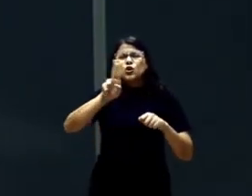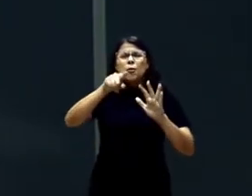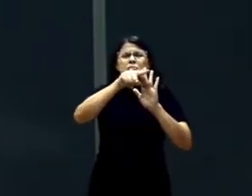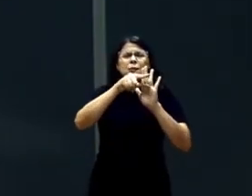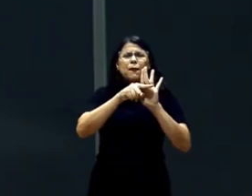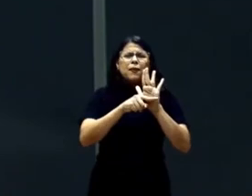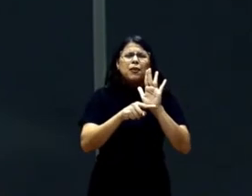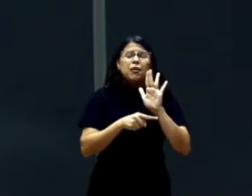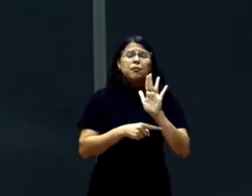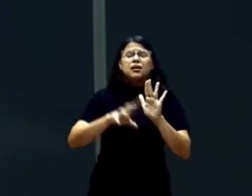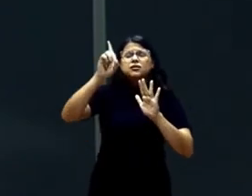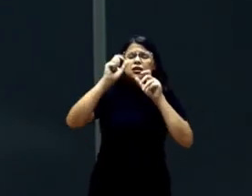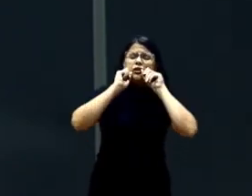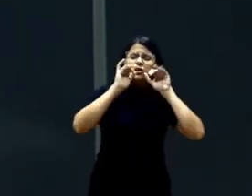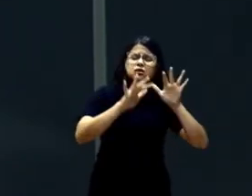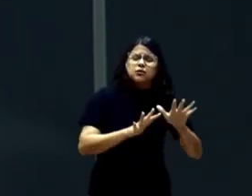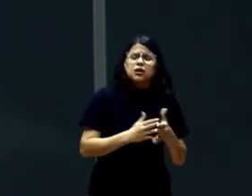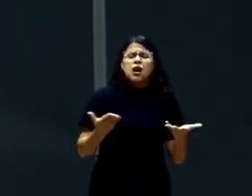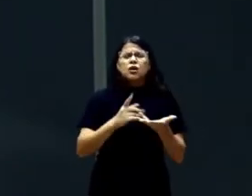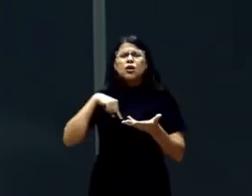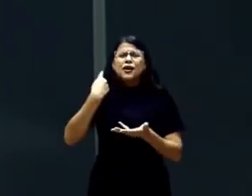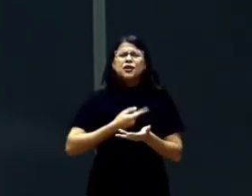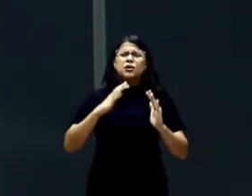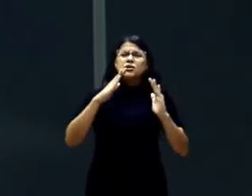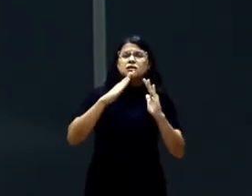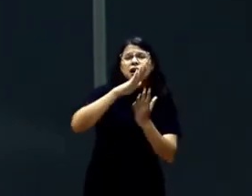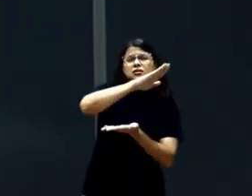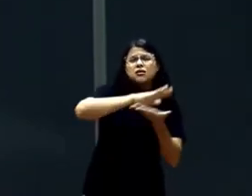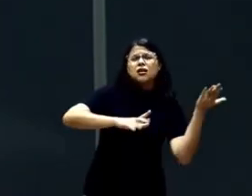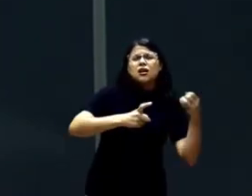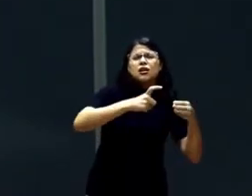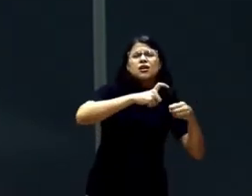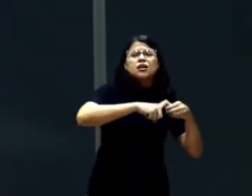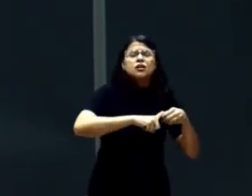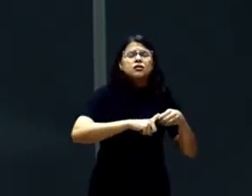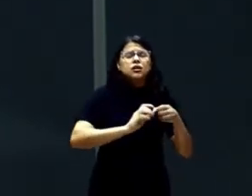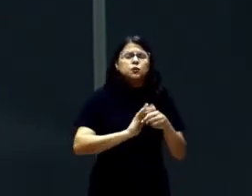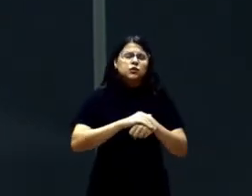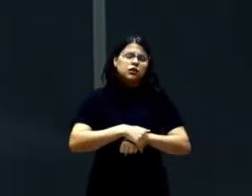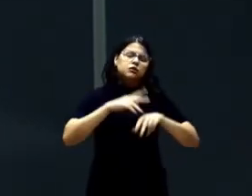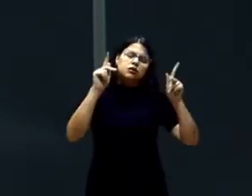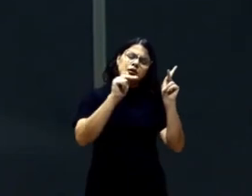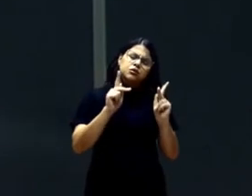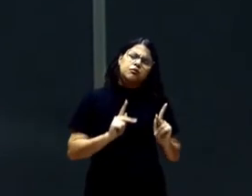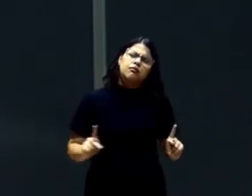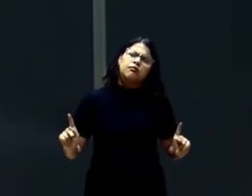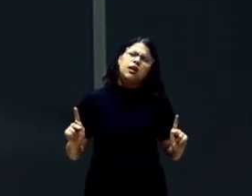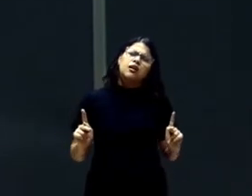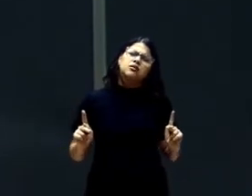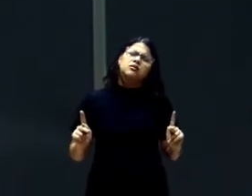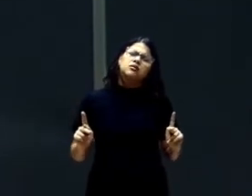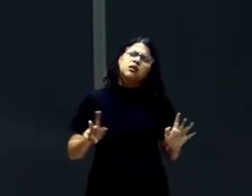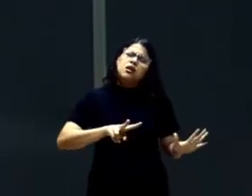Senhor, abençoe-nos ao regresso aos nossos lares, dando-nos uma noite de paz,